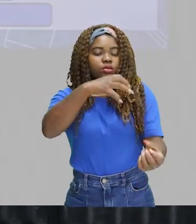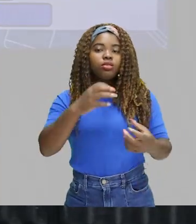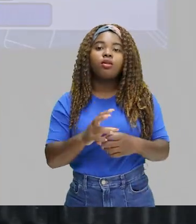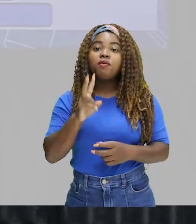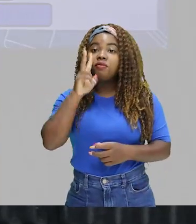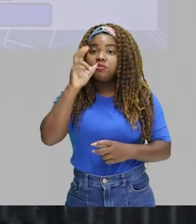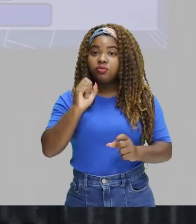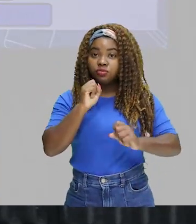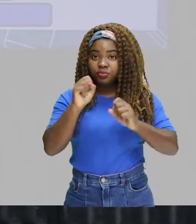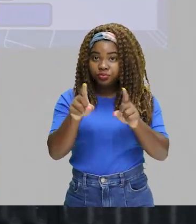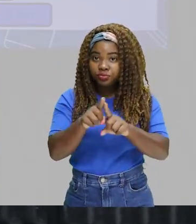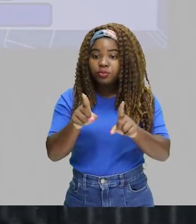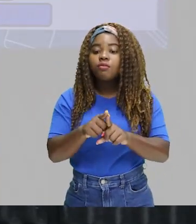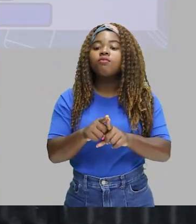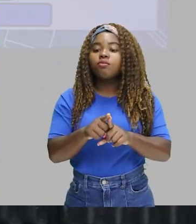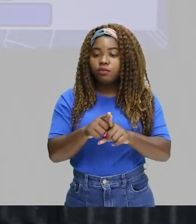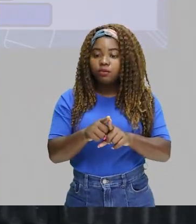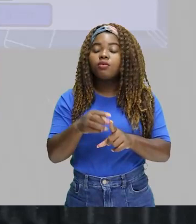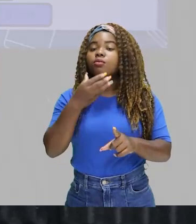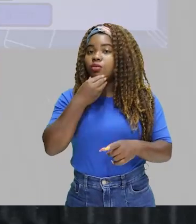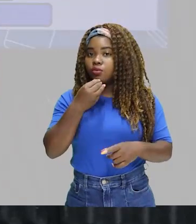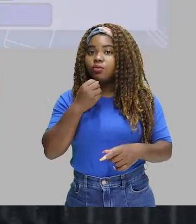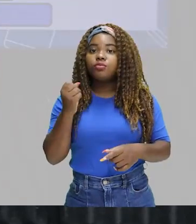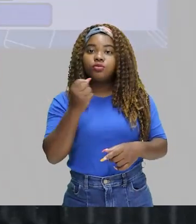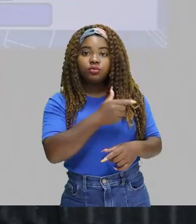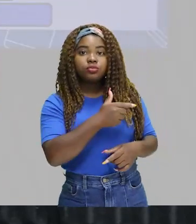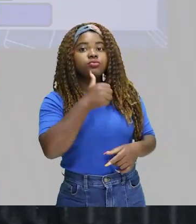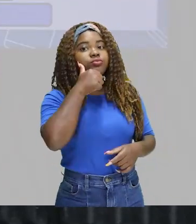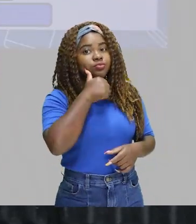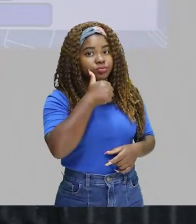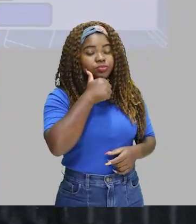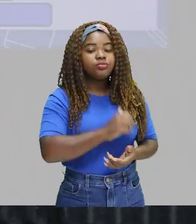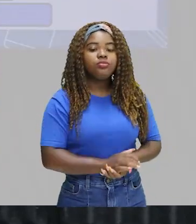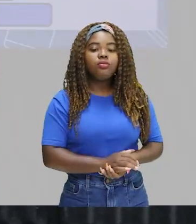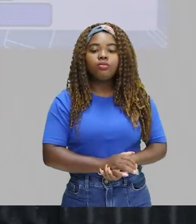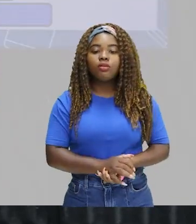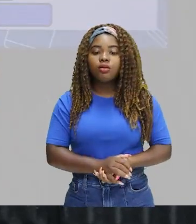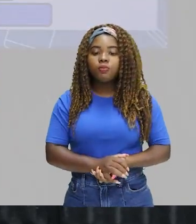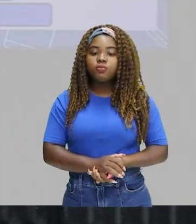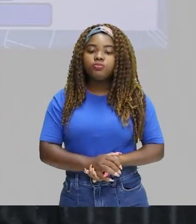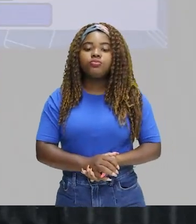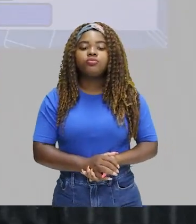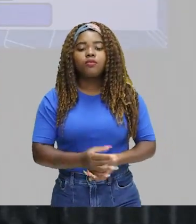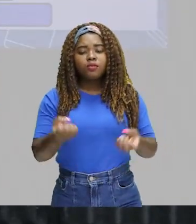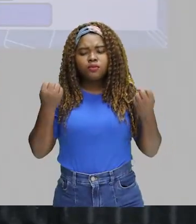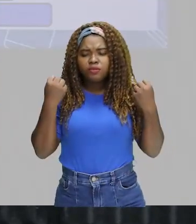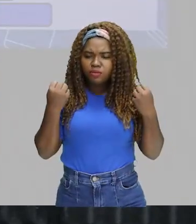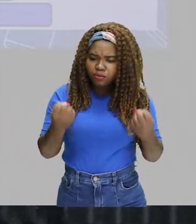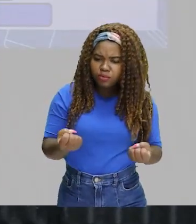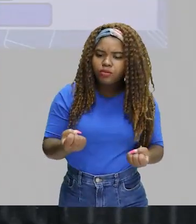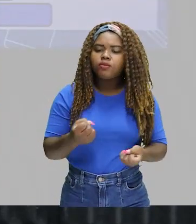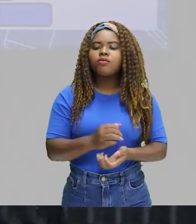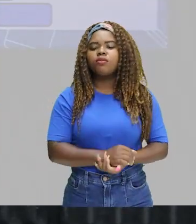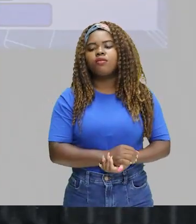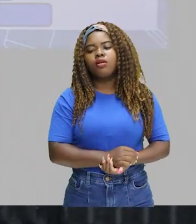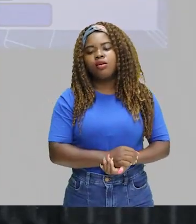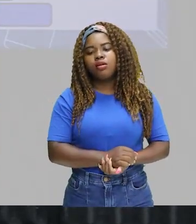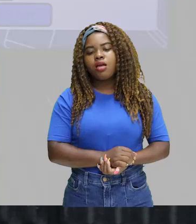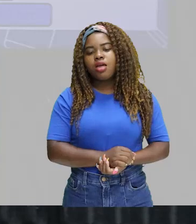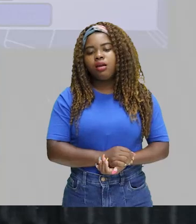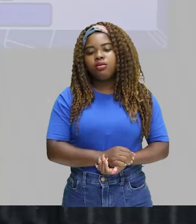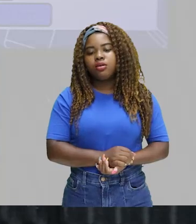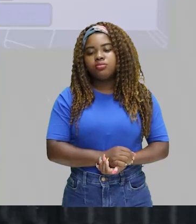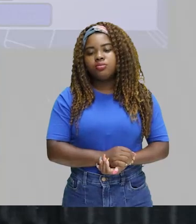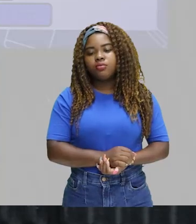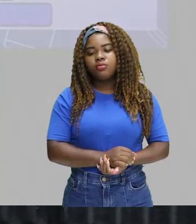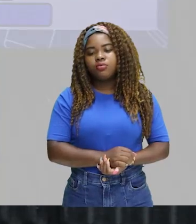equilíbrio melhor do que o homem. E essas capacidades físicas elas vão variando. Então, o peso, como fala aqui, que